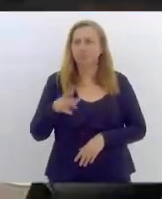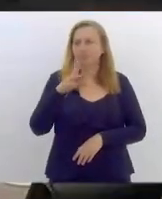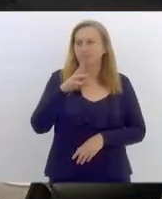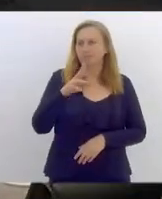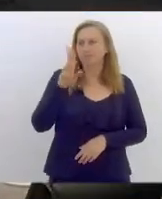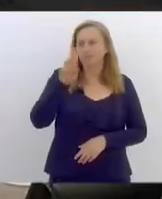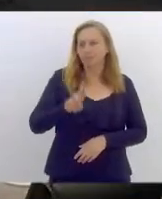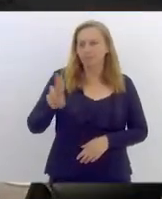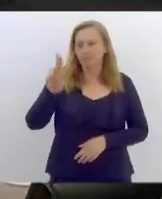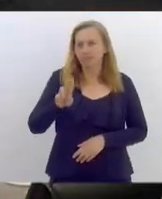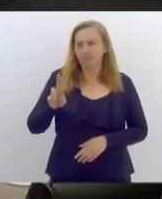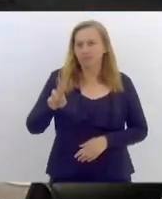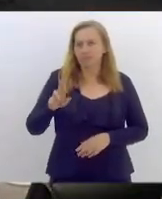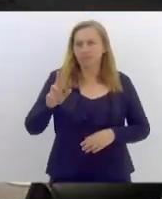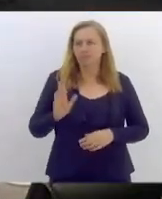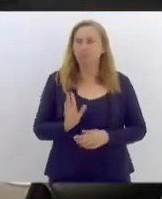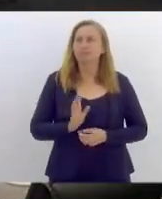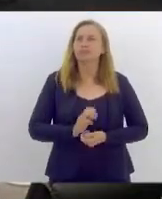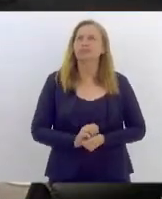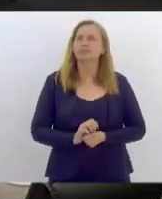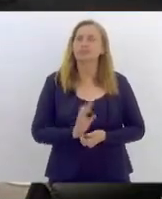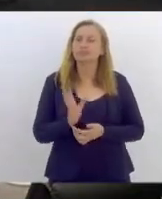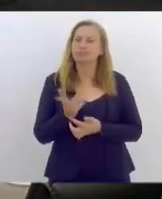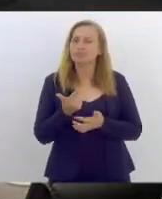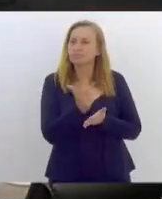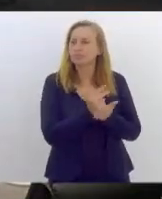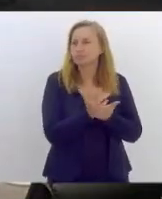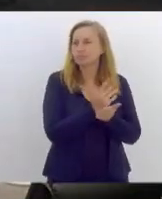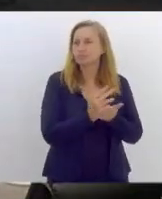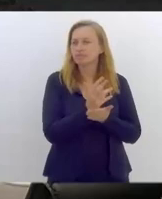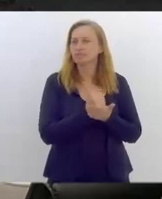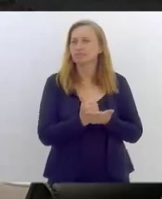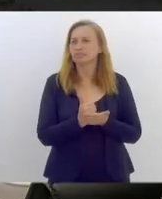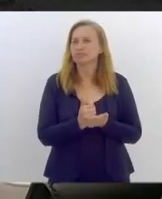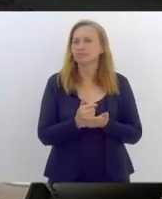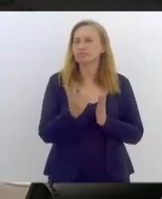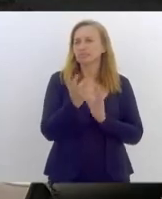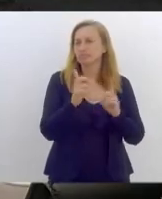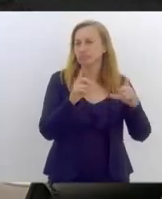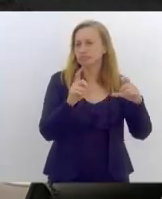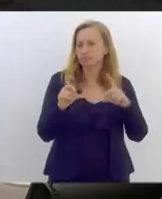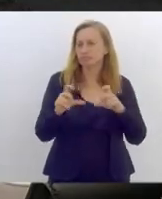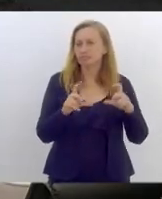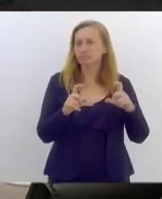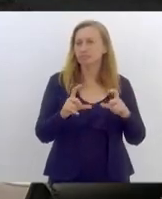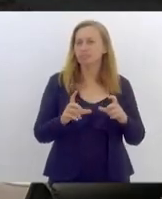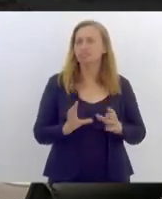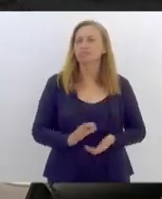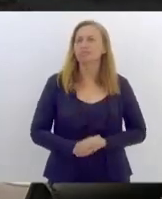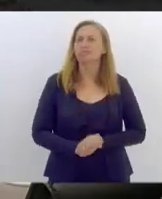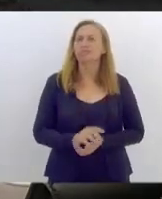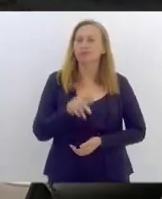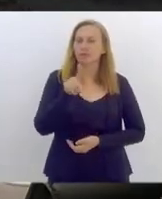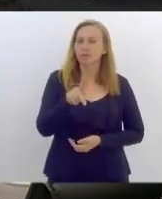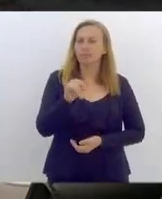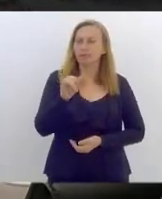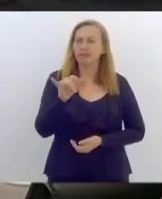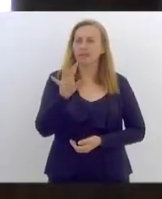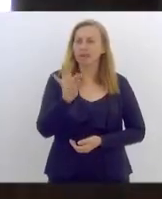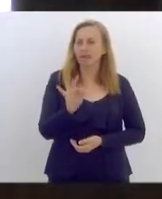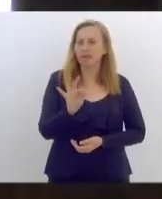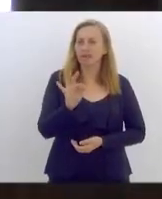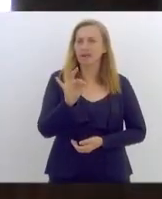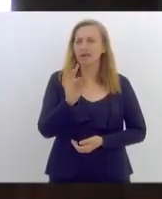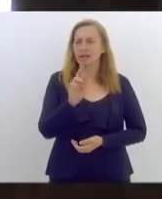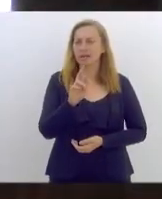universitários, artistas gráficos, ilustradores e fotógrafos, o Núcleo Piratininga de Comunicação, onde